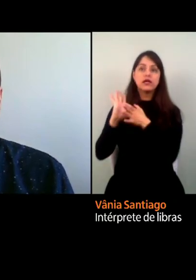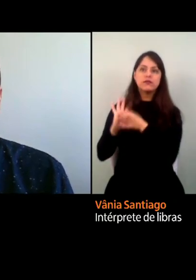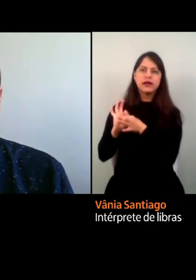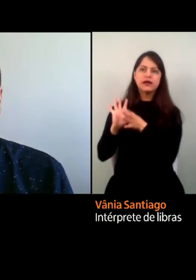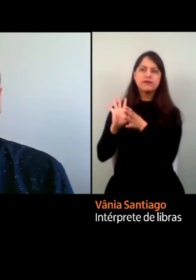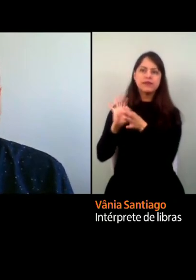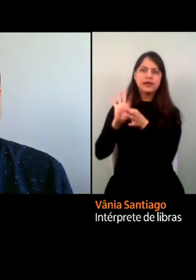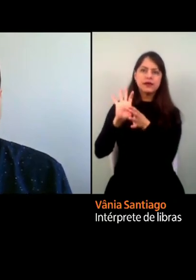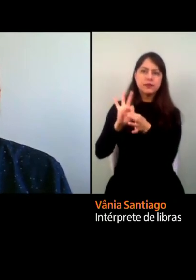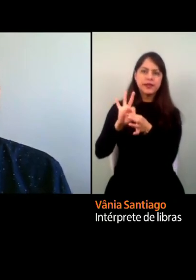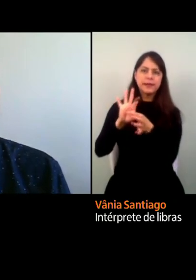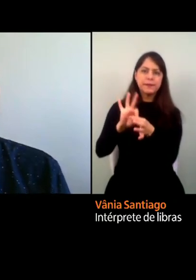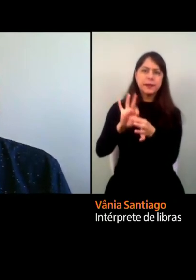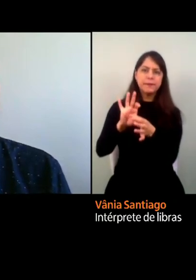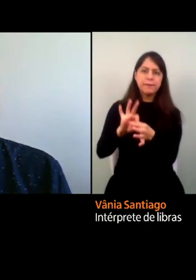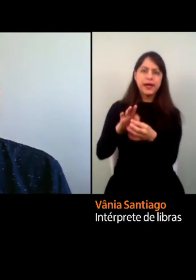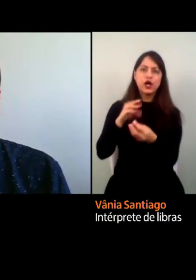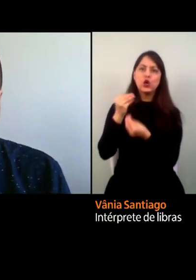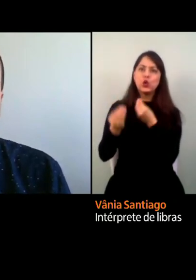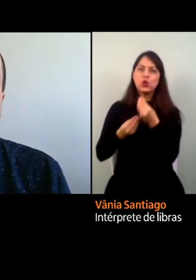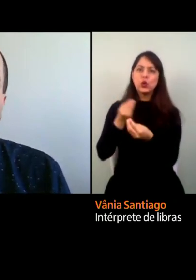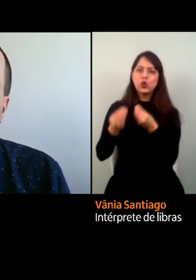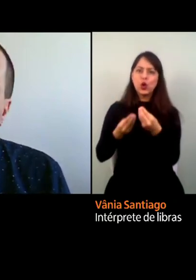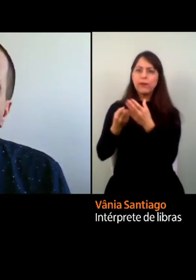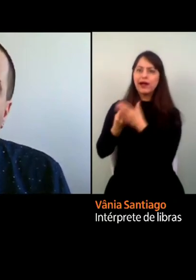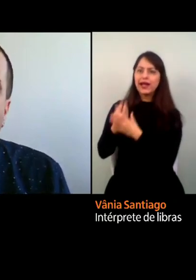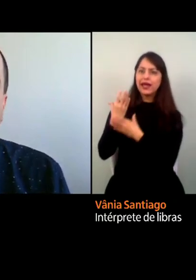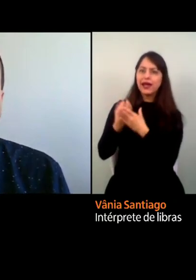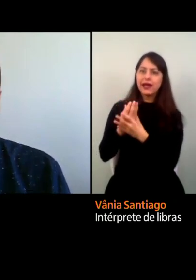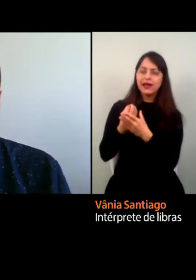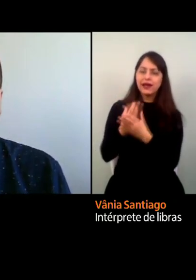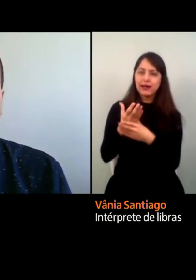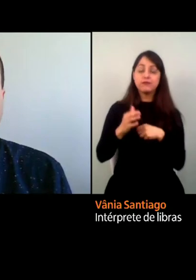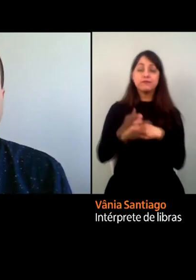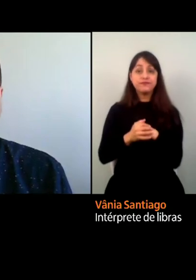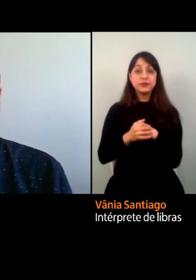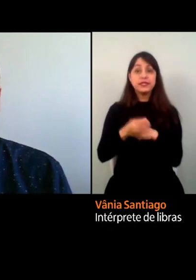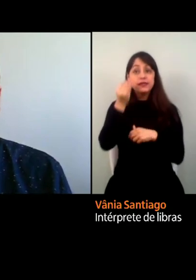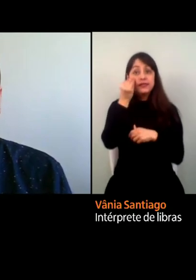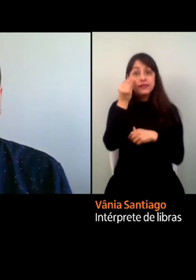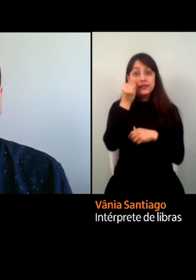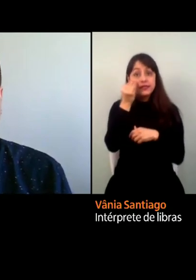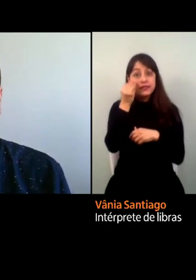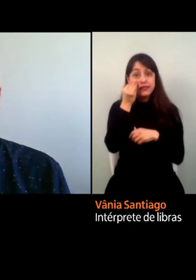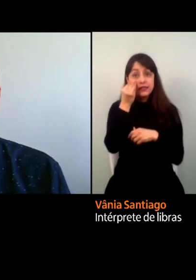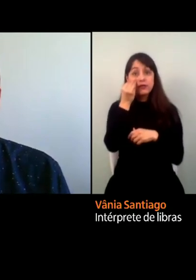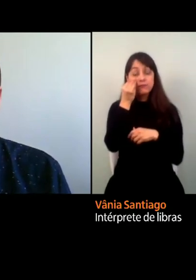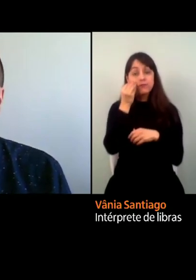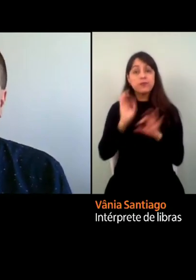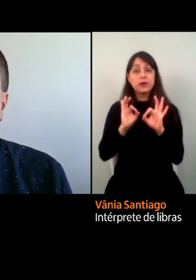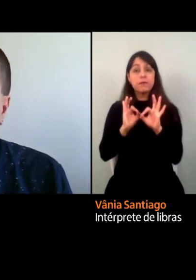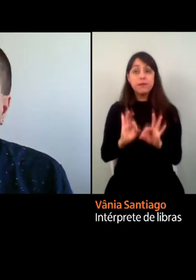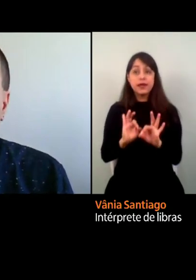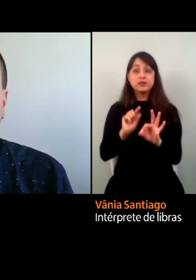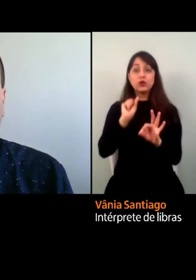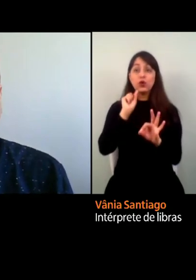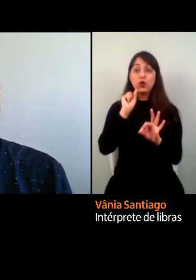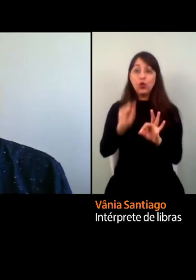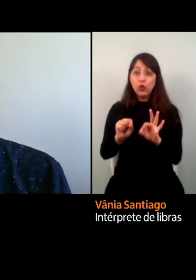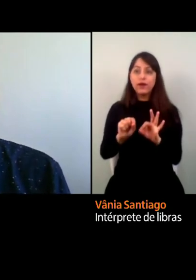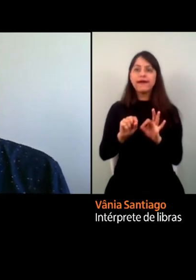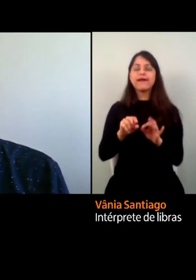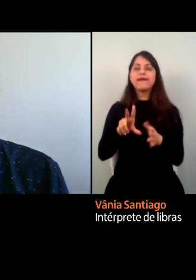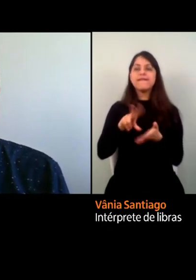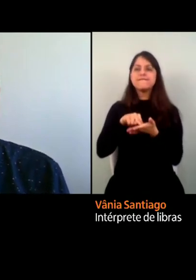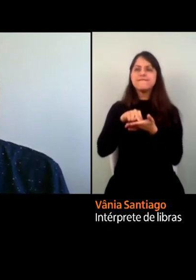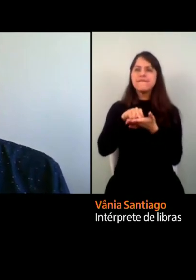de discretos monumentos, determinado a inseminar consistência ressonante no crescente